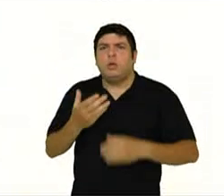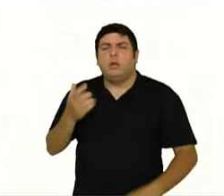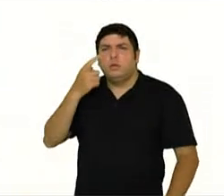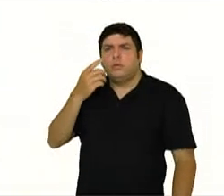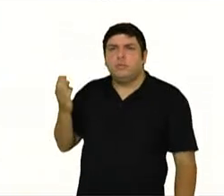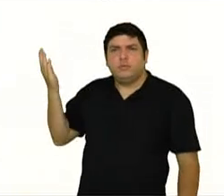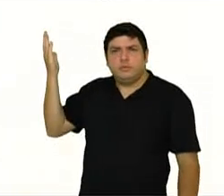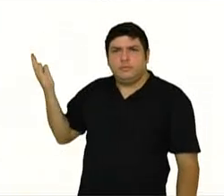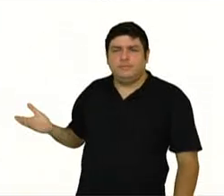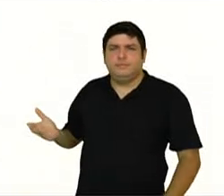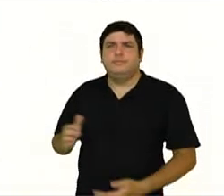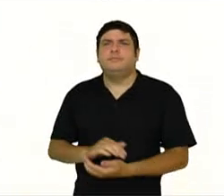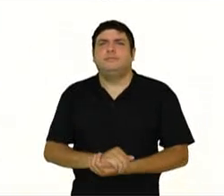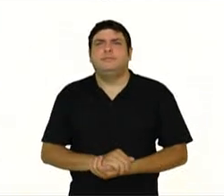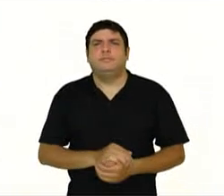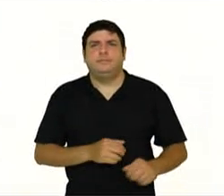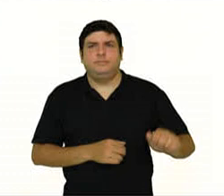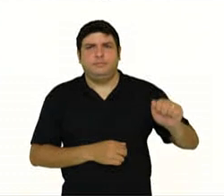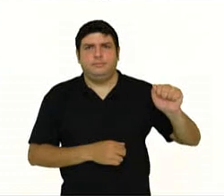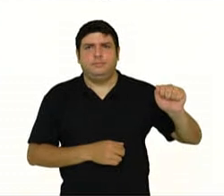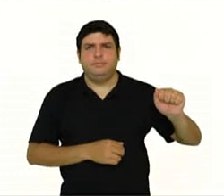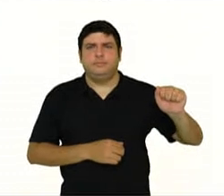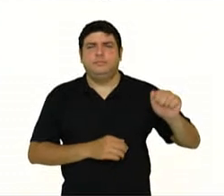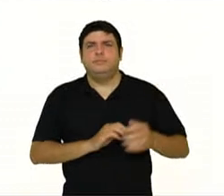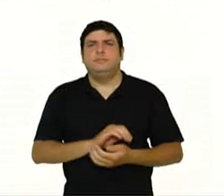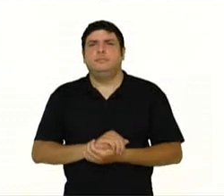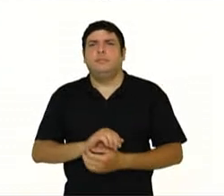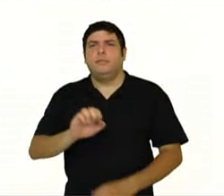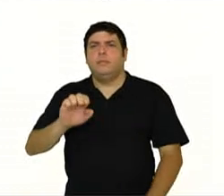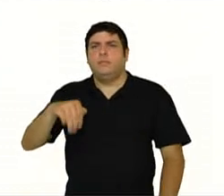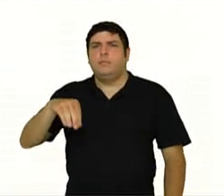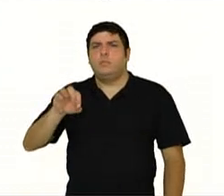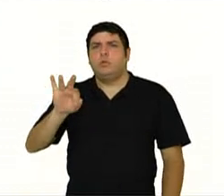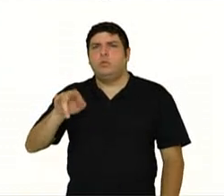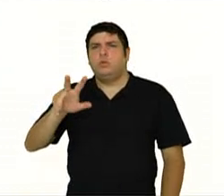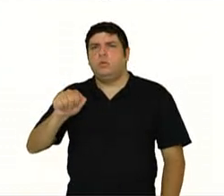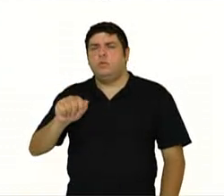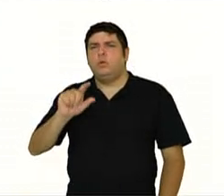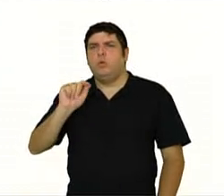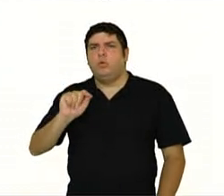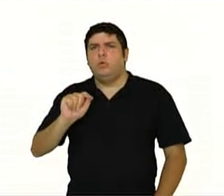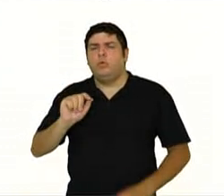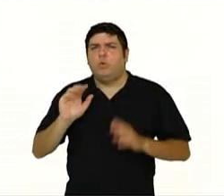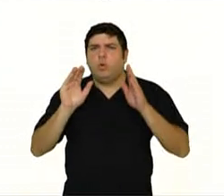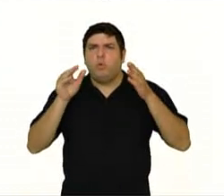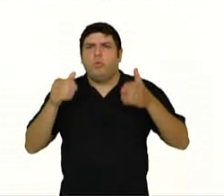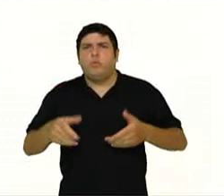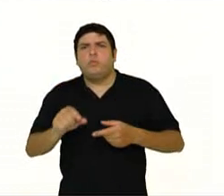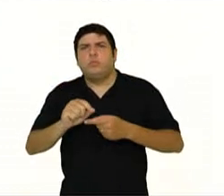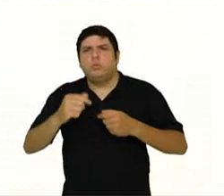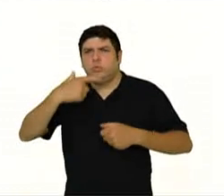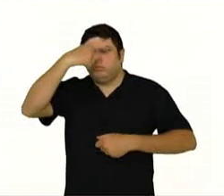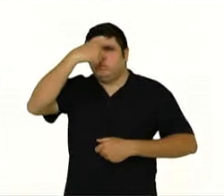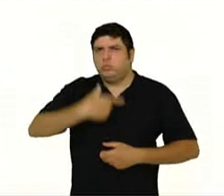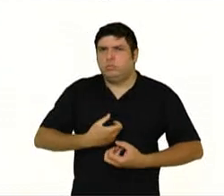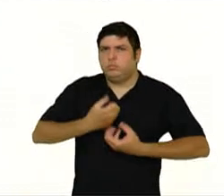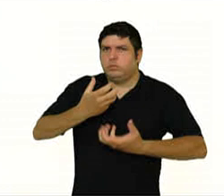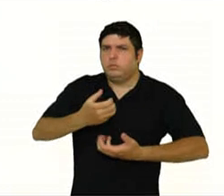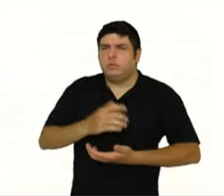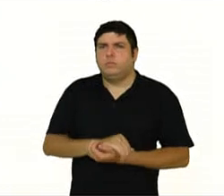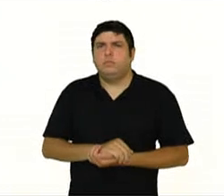nesses dois enunciados? Letra A. Função emotiva, o foco está no emissor da mensagem?